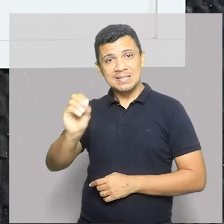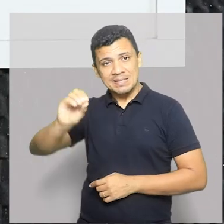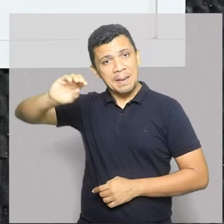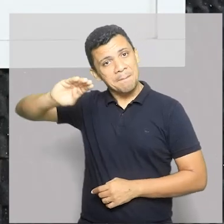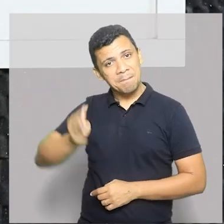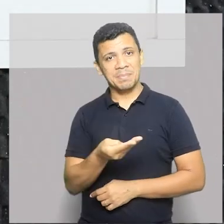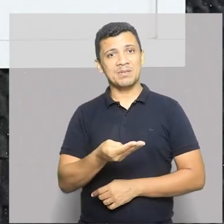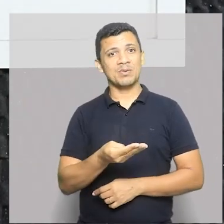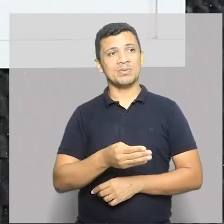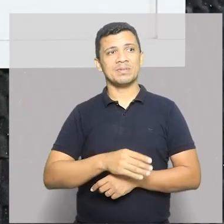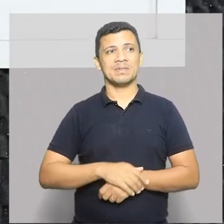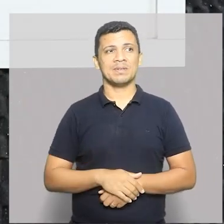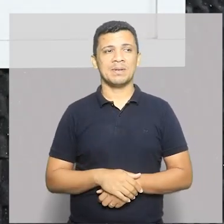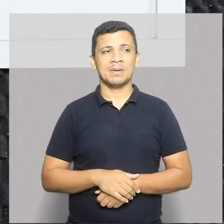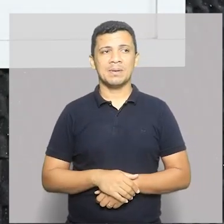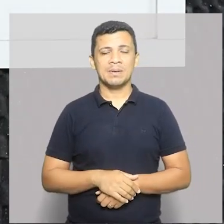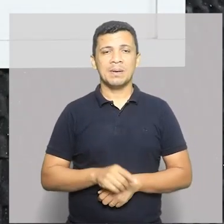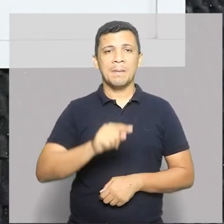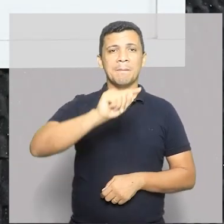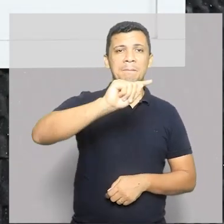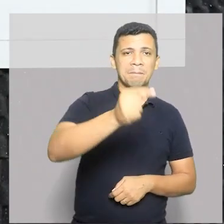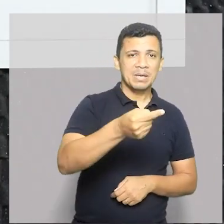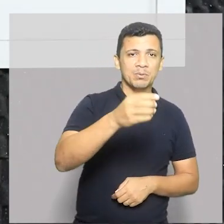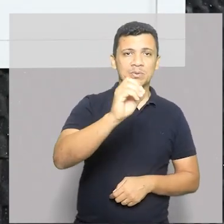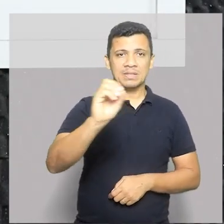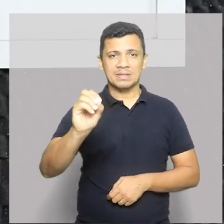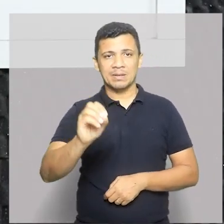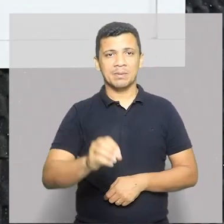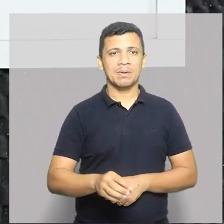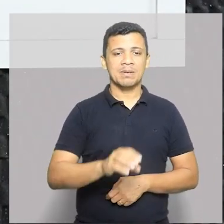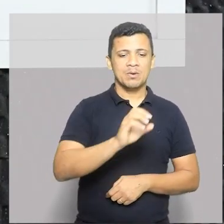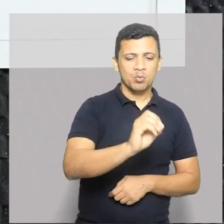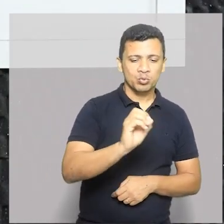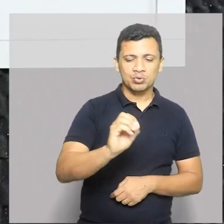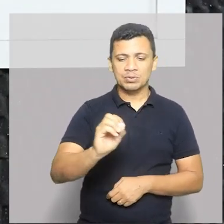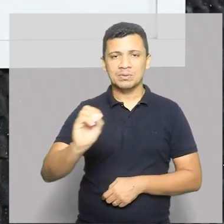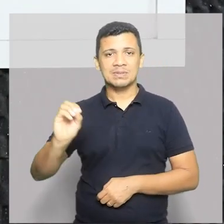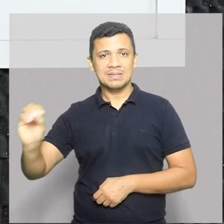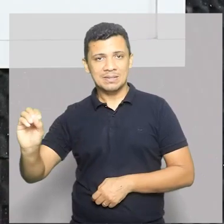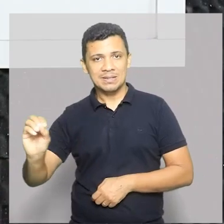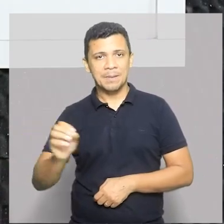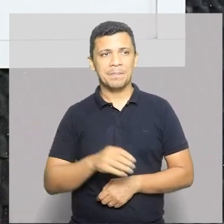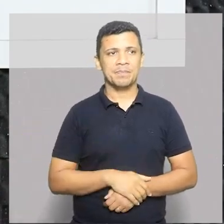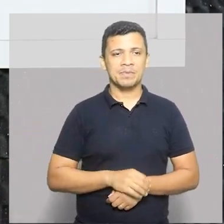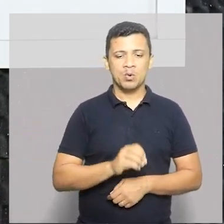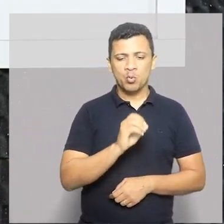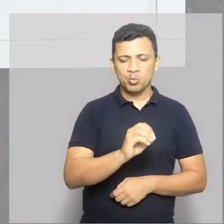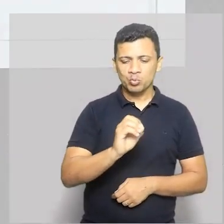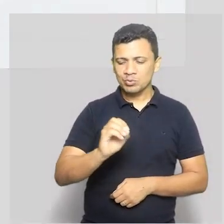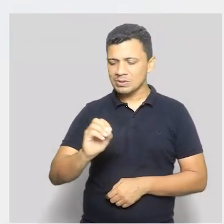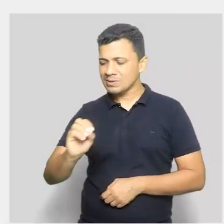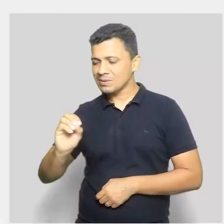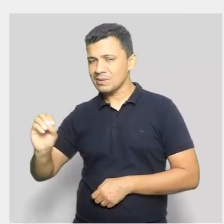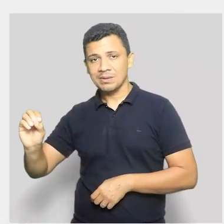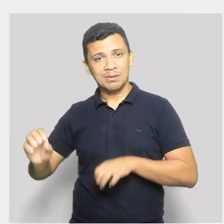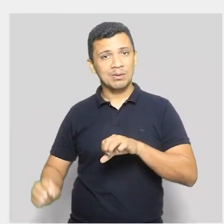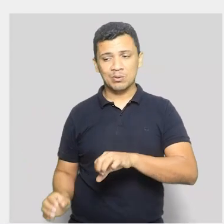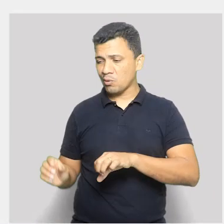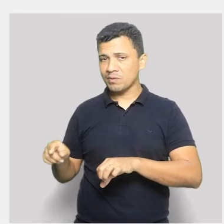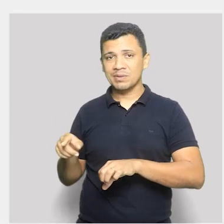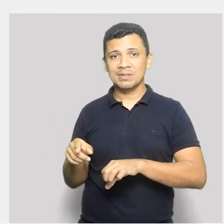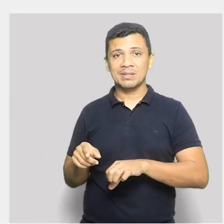Aqui, ó, 1000, 3 zeros, milhão, 6 zeros, bilhão, 9 zeros. Mas só que lá, ó, são